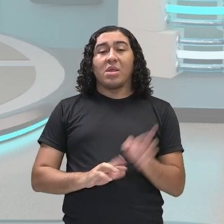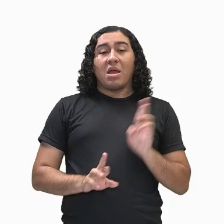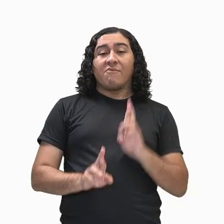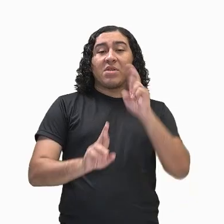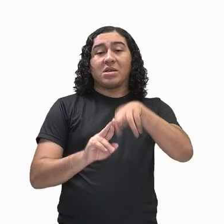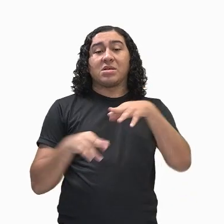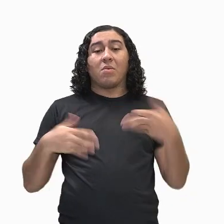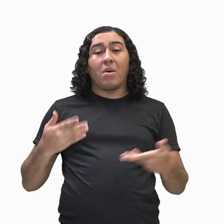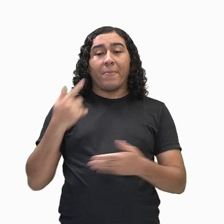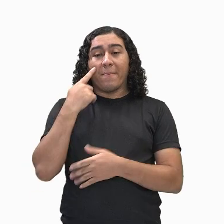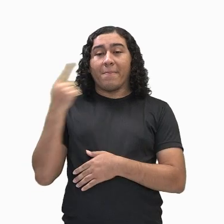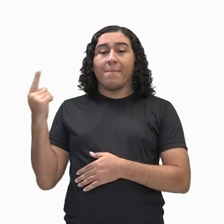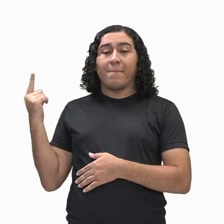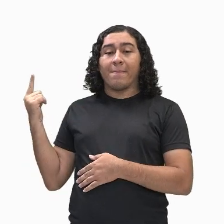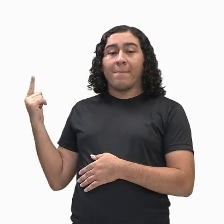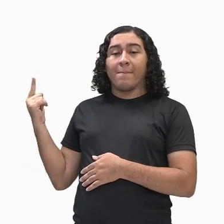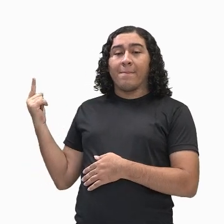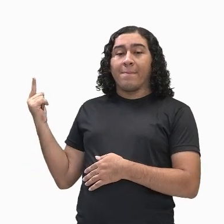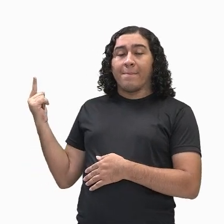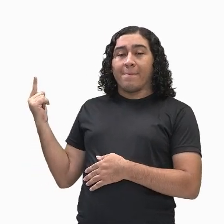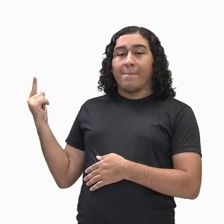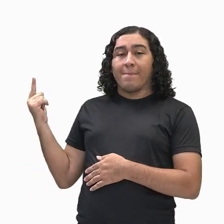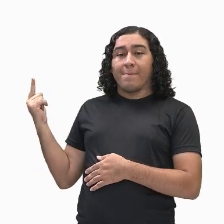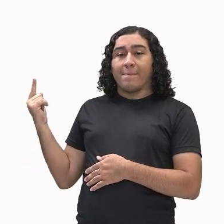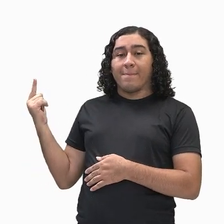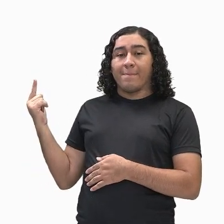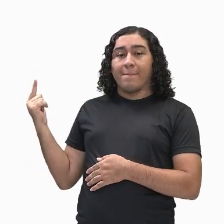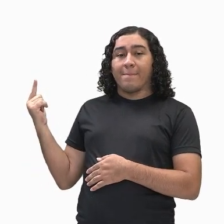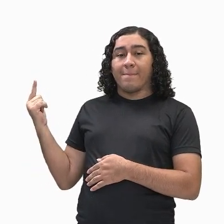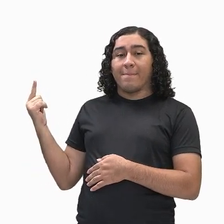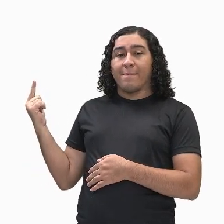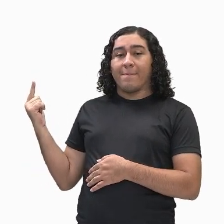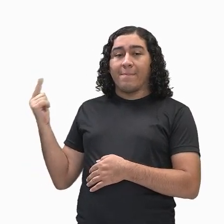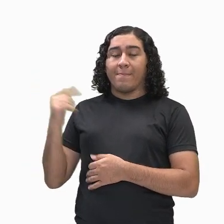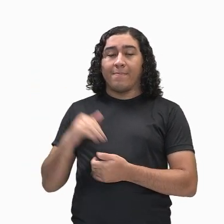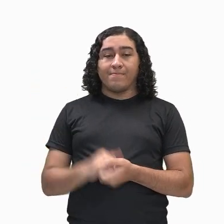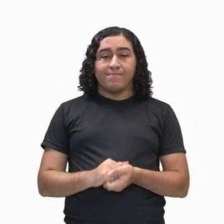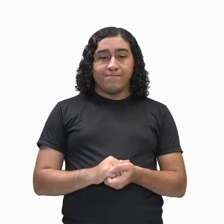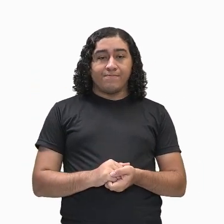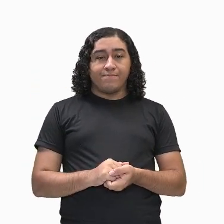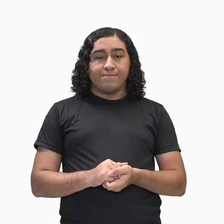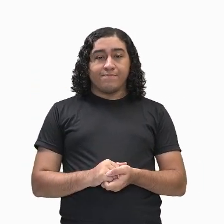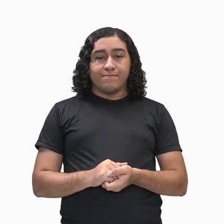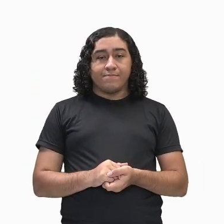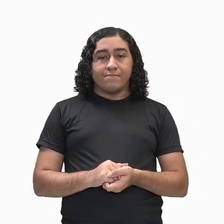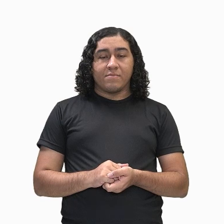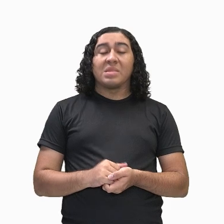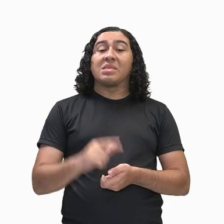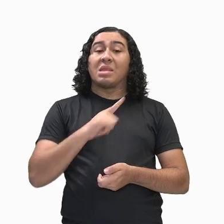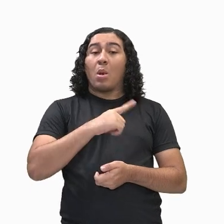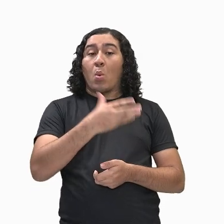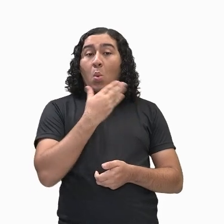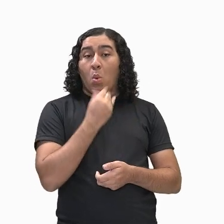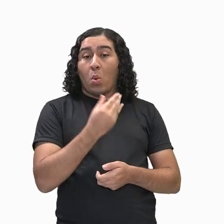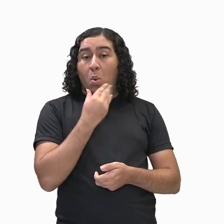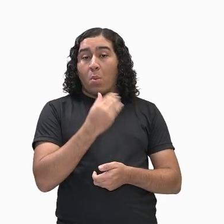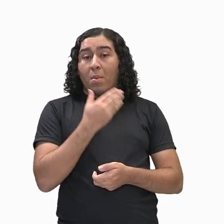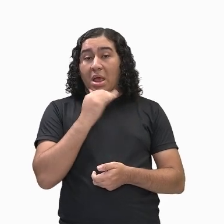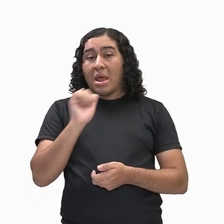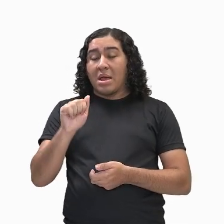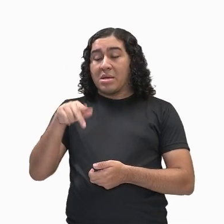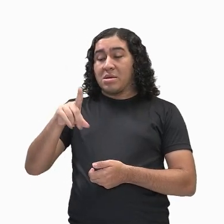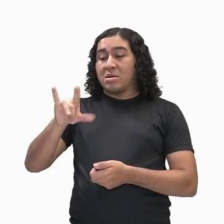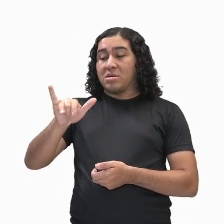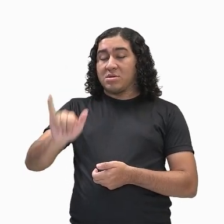é Andy Warhol. Olha aí, a gente está vendo a imagem do Andy Warhol. E o Andy Warhol,